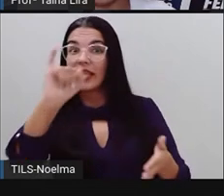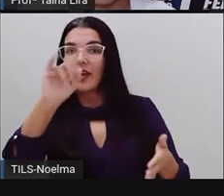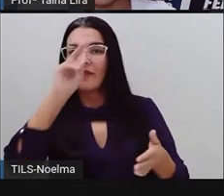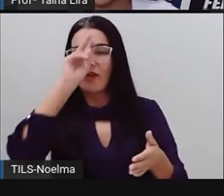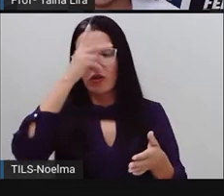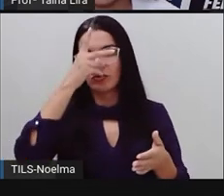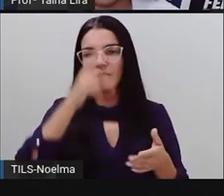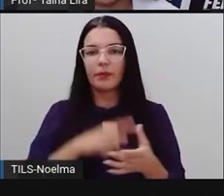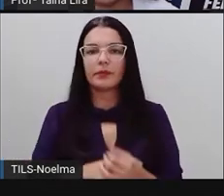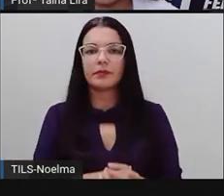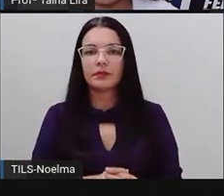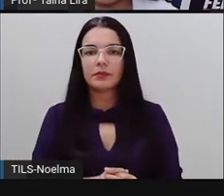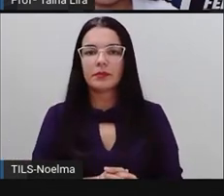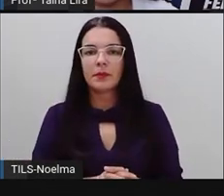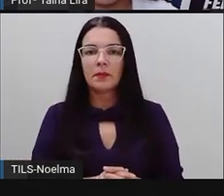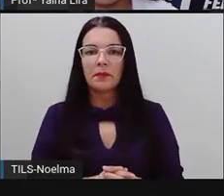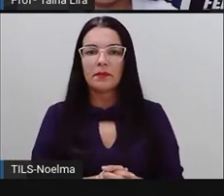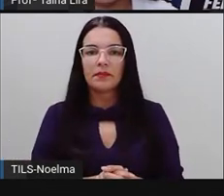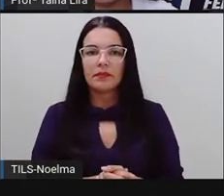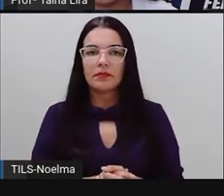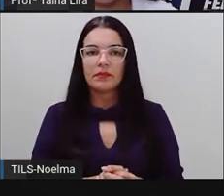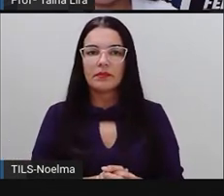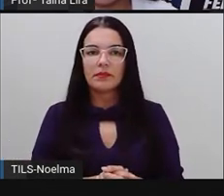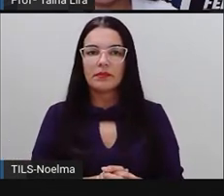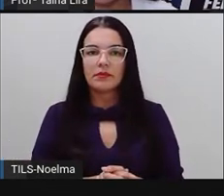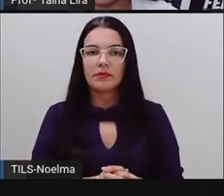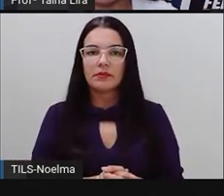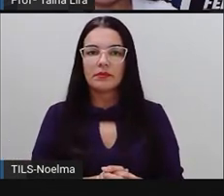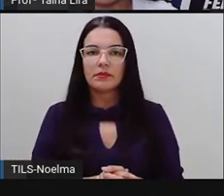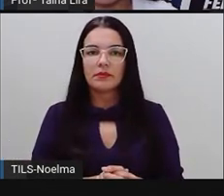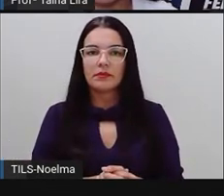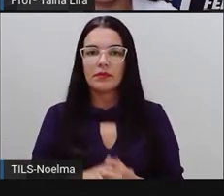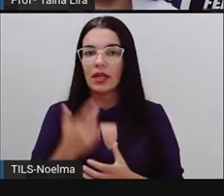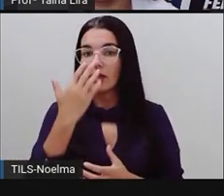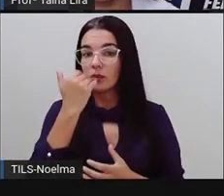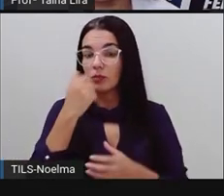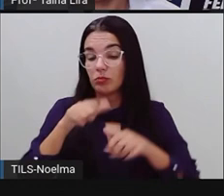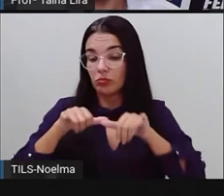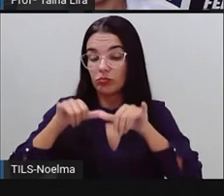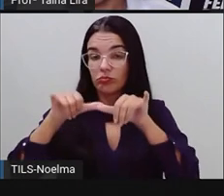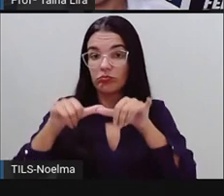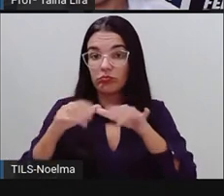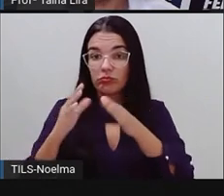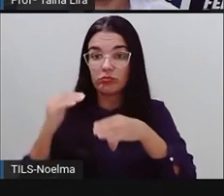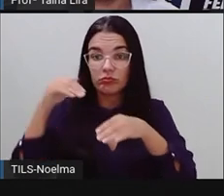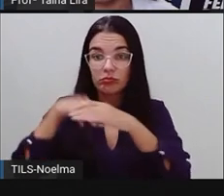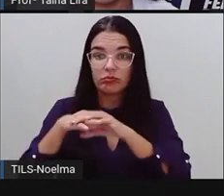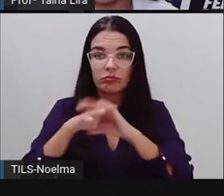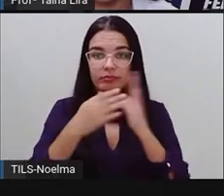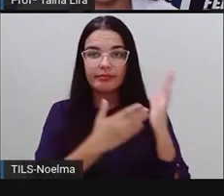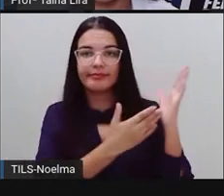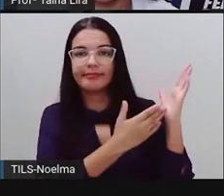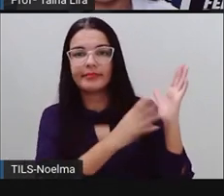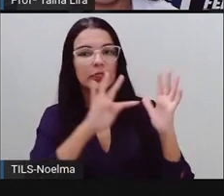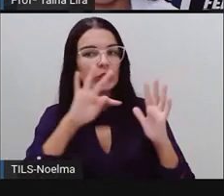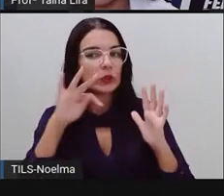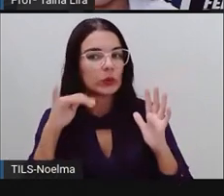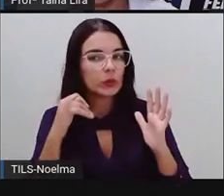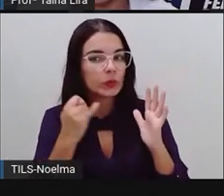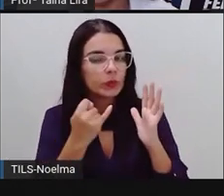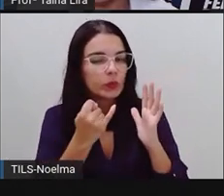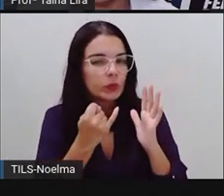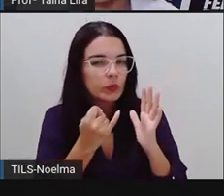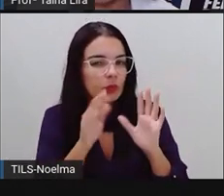no final agora lá os alimentos de dispensa azeite Espanha o vinagre